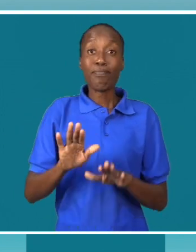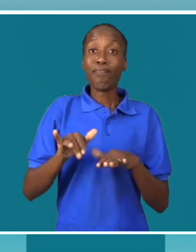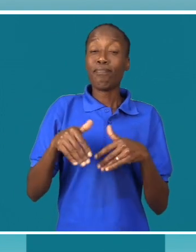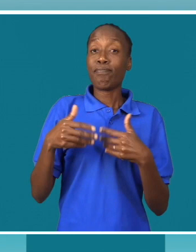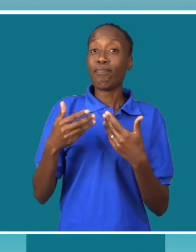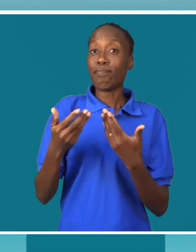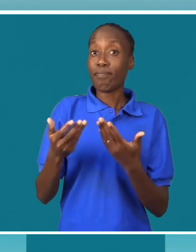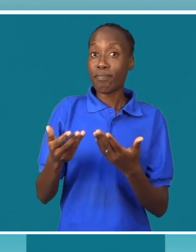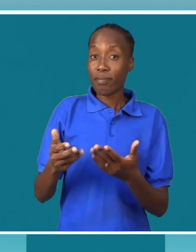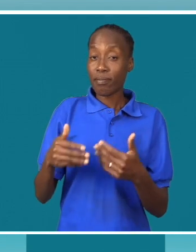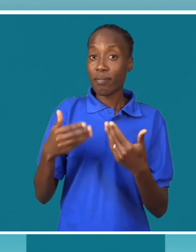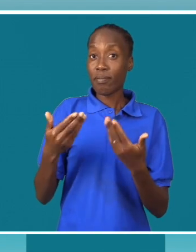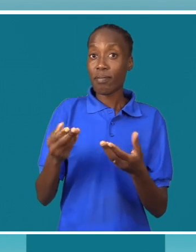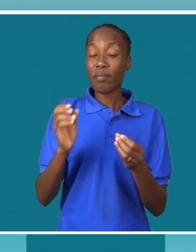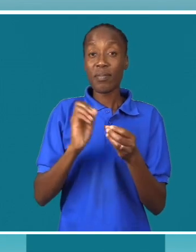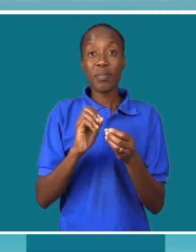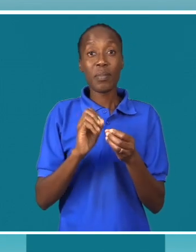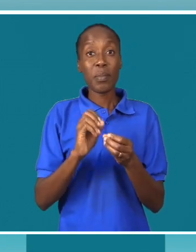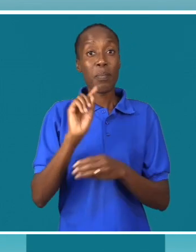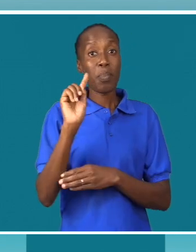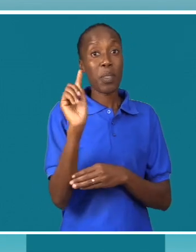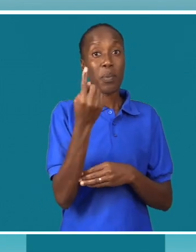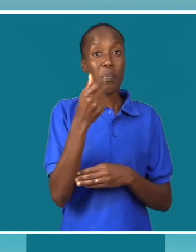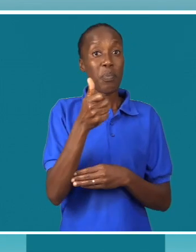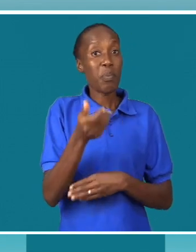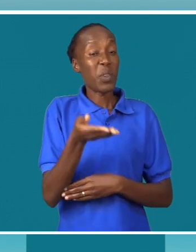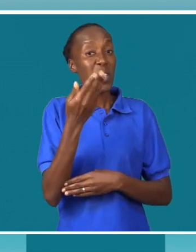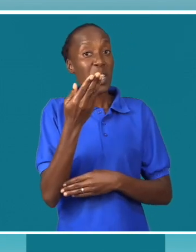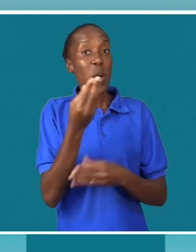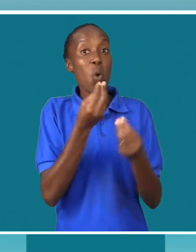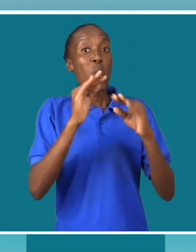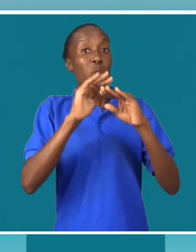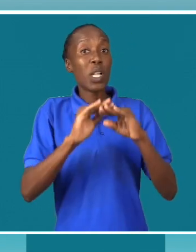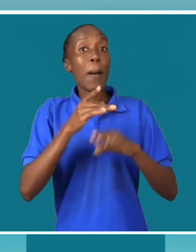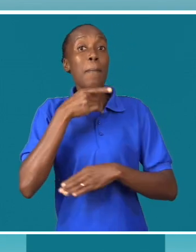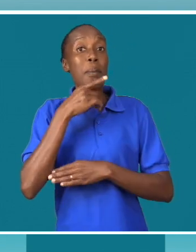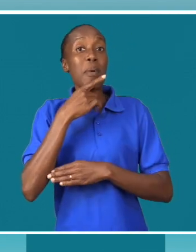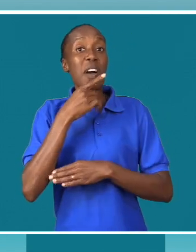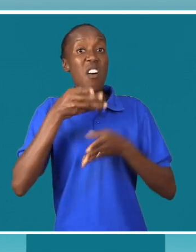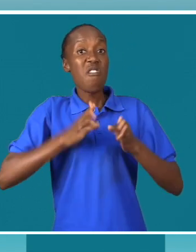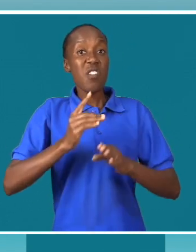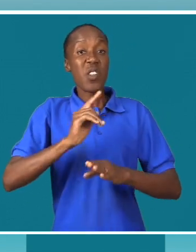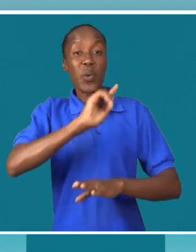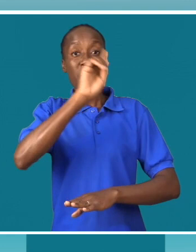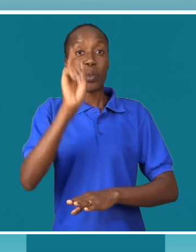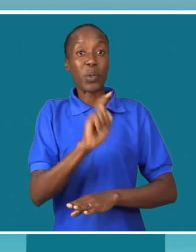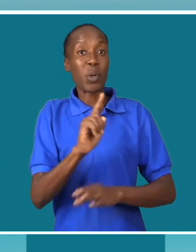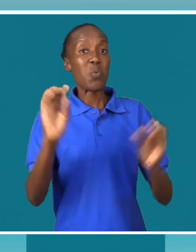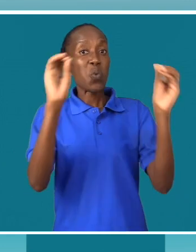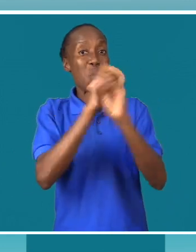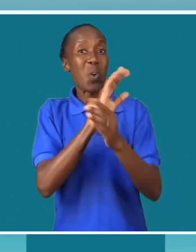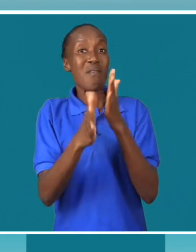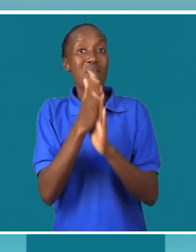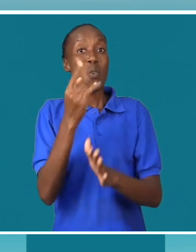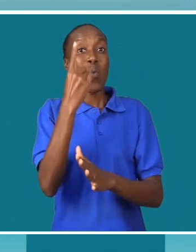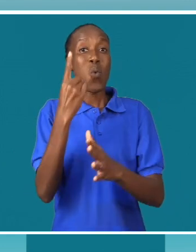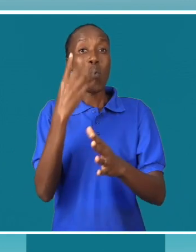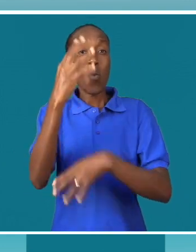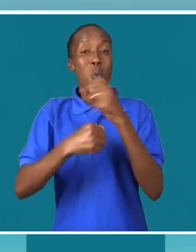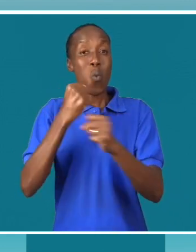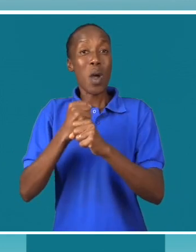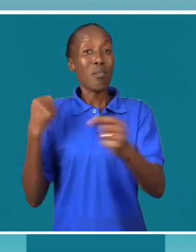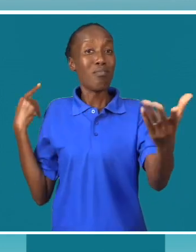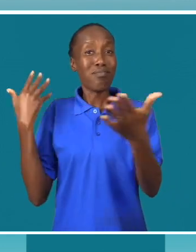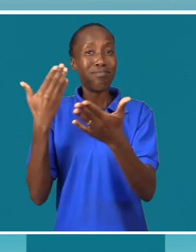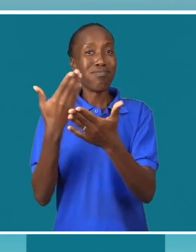Imaginem o primeiro bom dia, papá, como passou. Nem visita. Acaba um ano, dois, três anos. Está aqui perto daquele